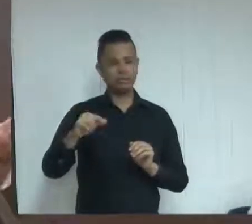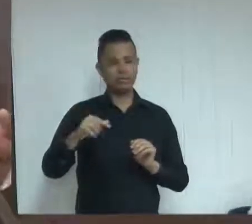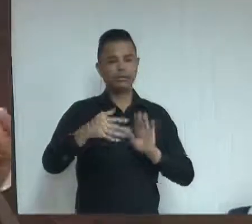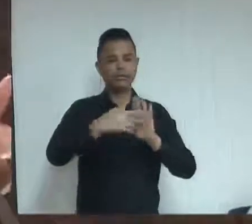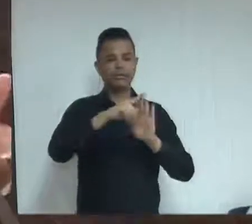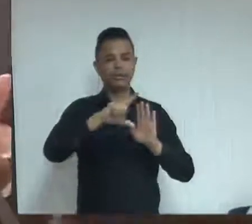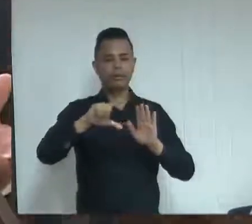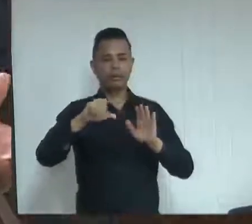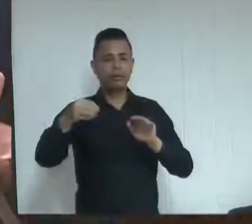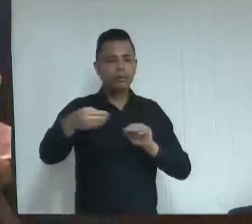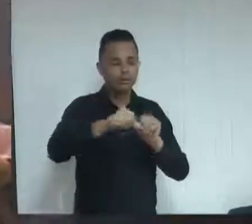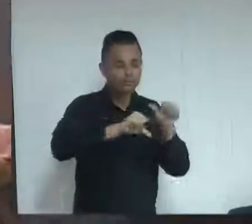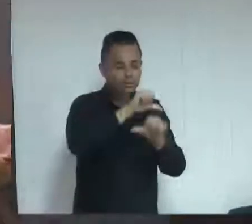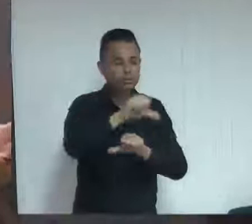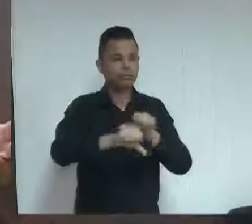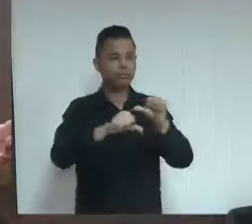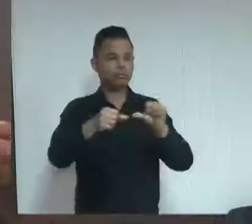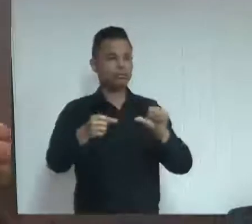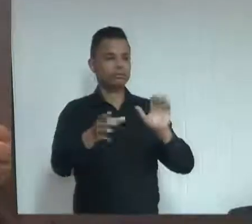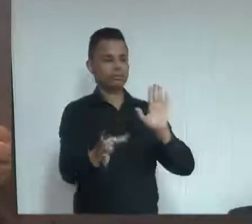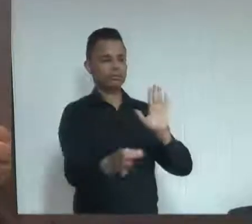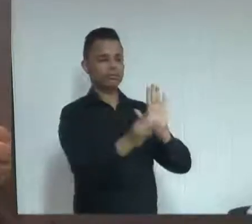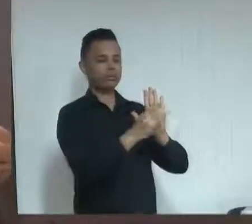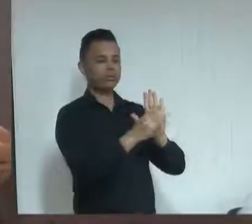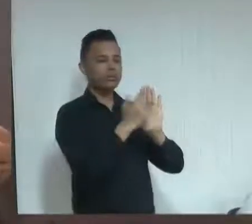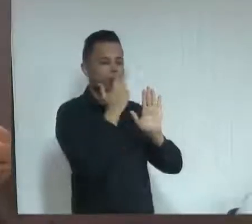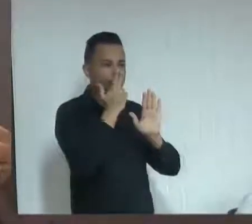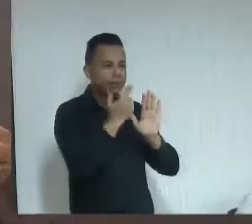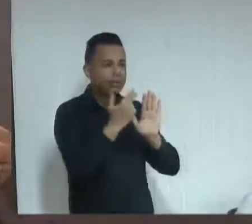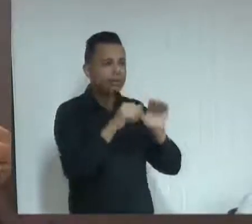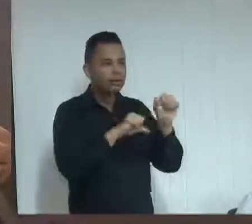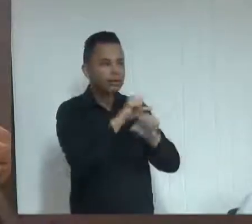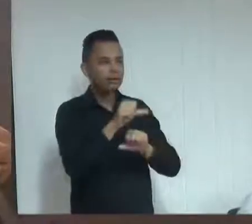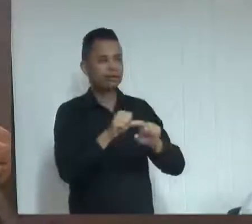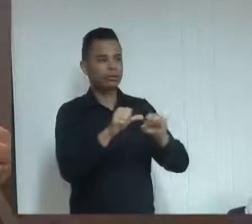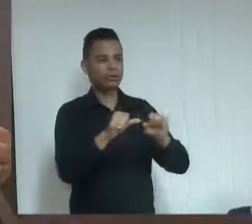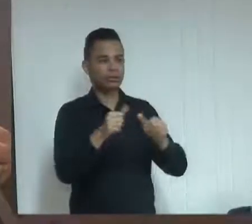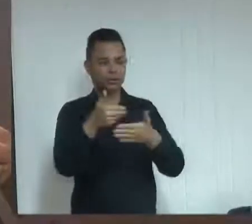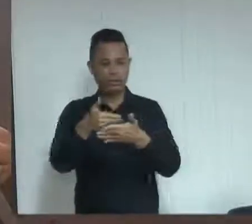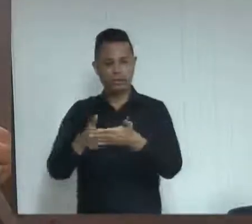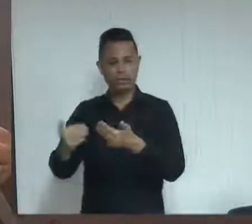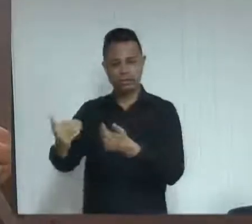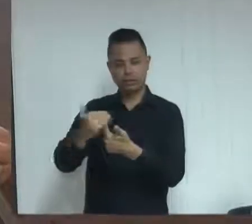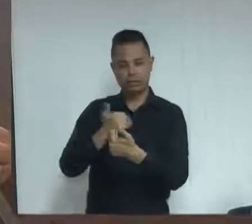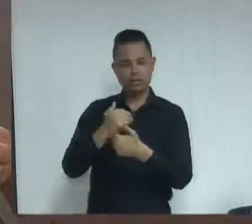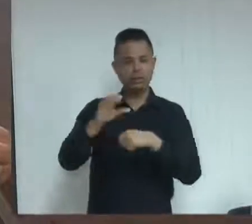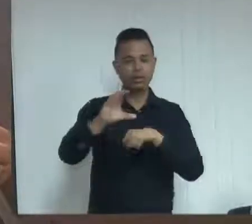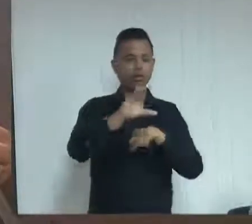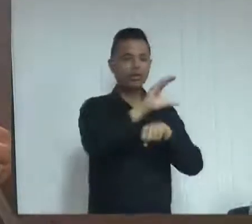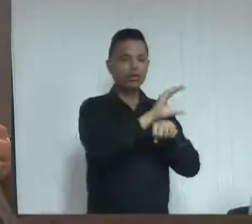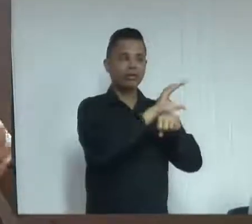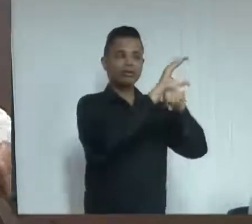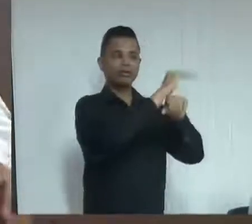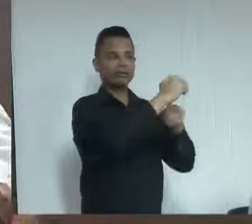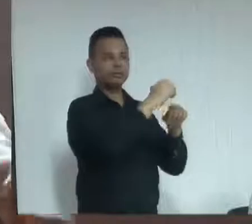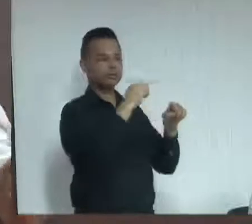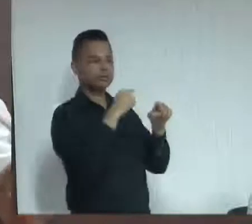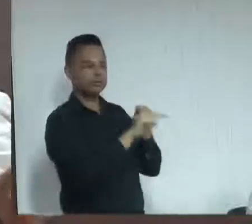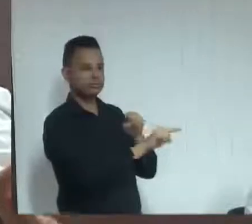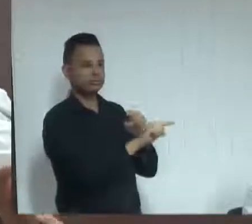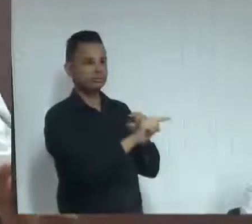lei. Não é? Então, se é um projeto de lei complementar, eu acredito que deveria seguir esse parecer, e ele é inconstitucional quando a gente não recebeu o